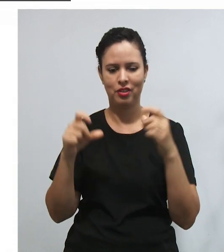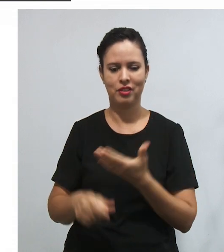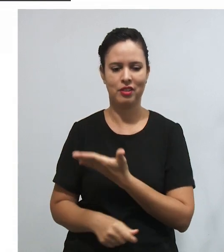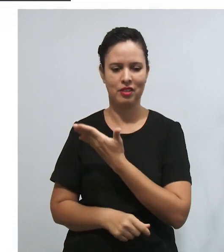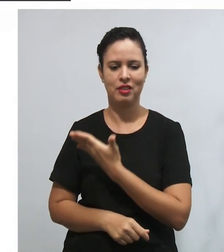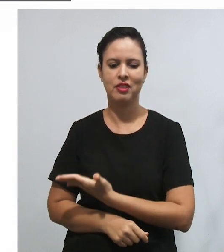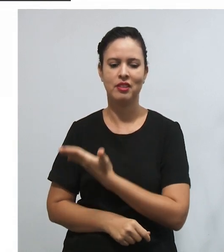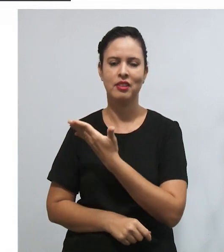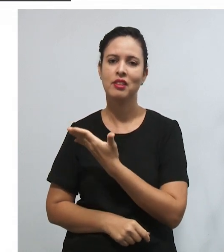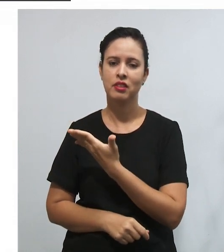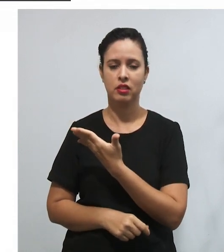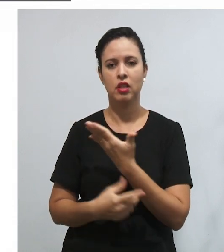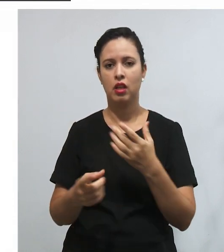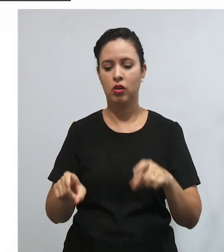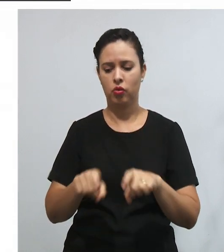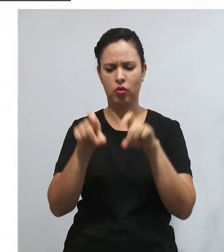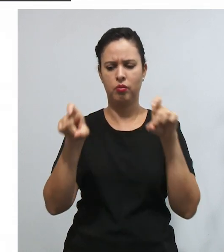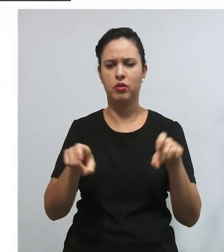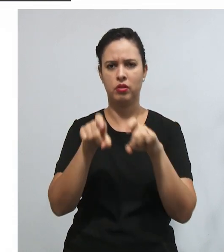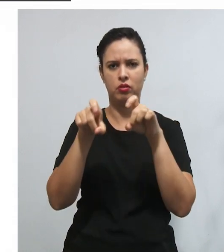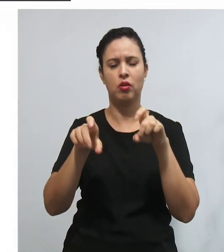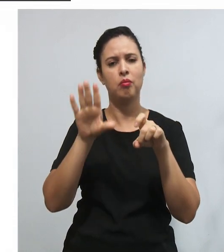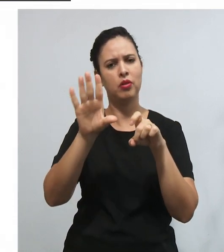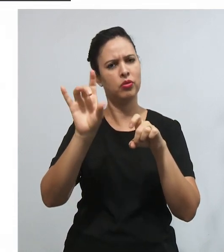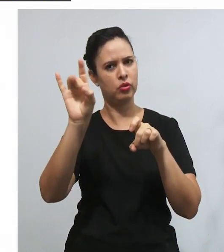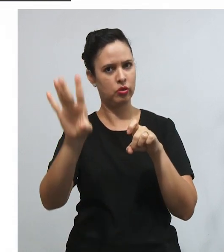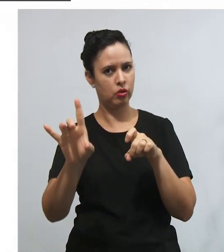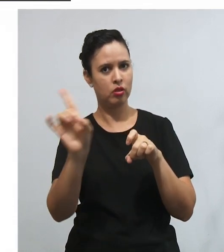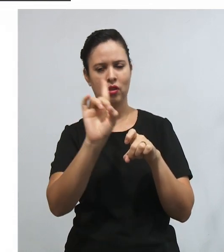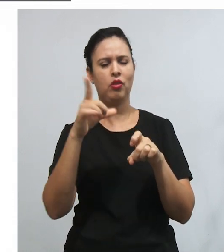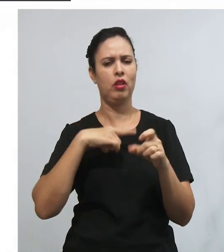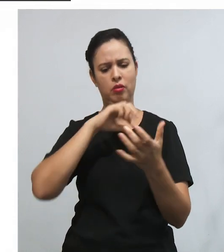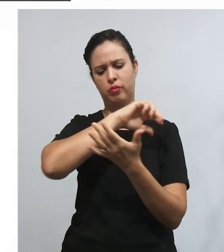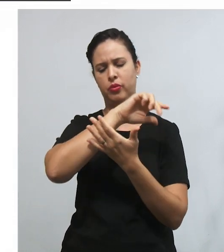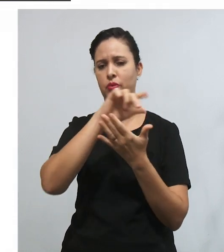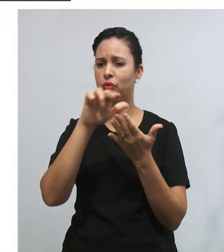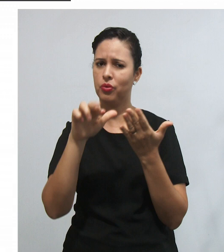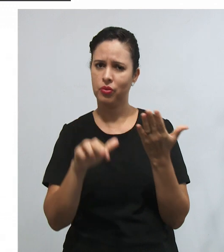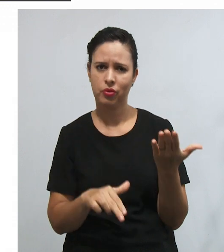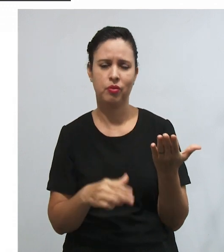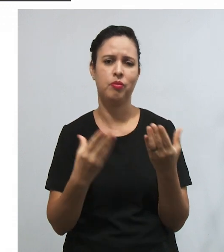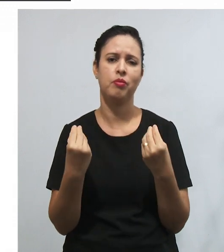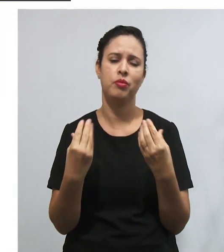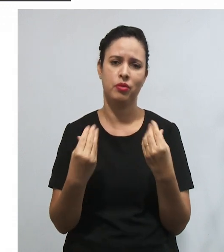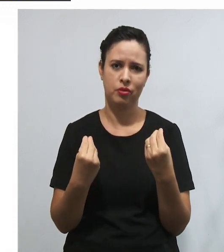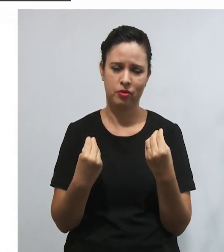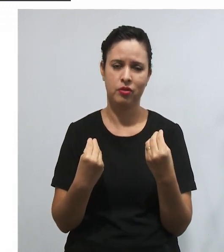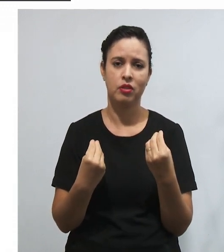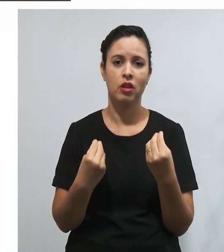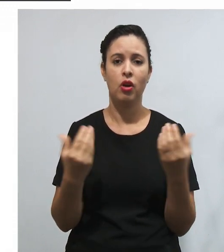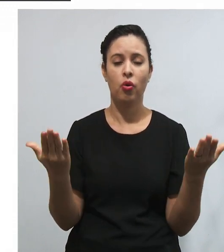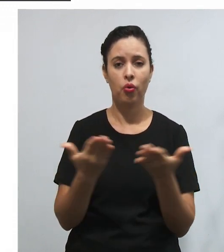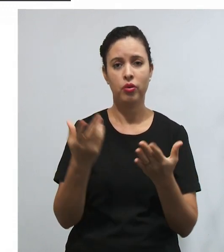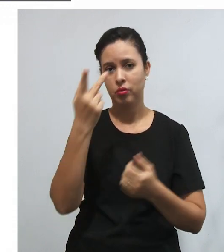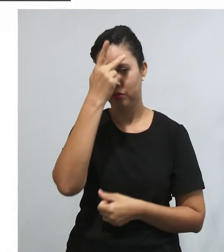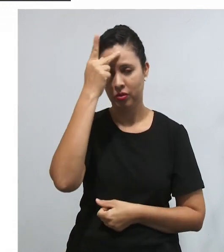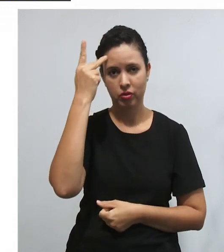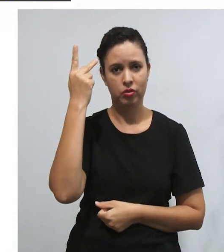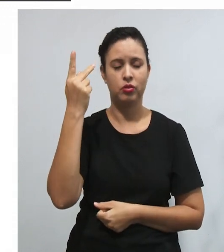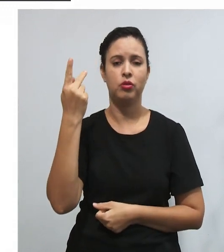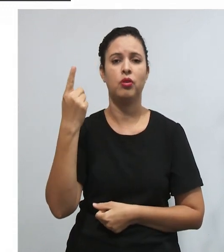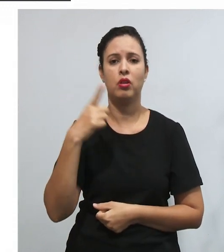dias contados, né? Hoje em dia a gente tem vários dispositivos e as pessoas praticamente só usam o computador se precisar realmente